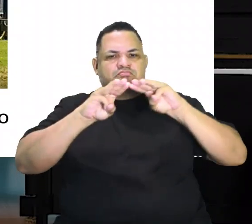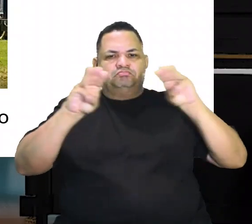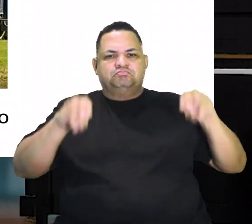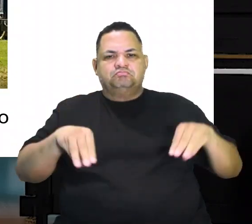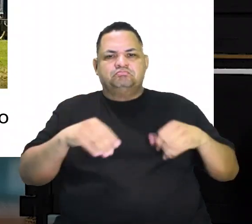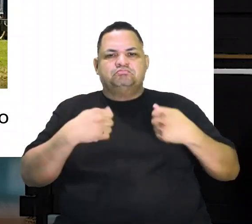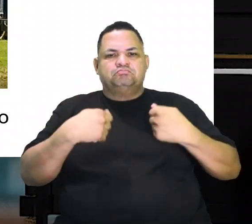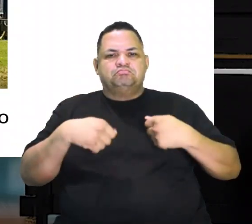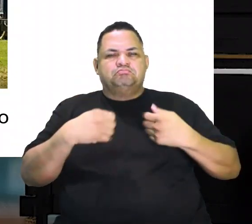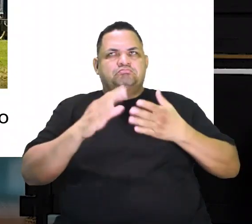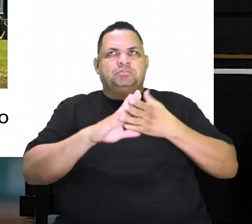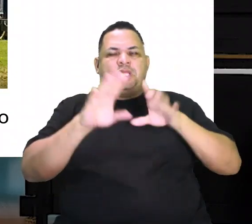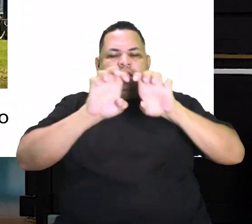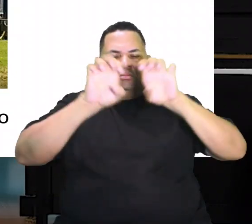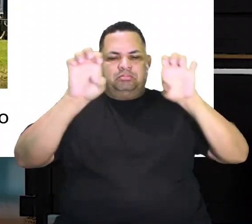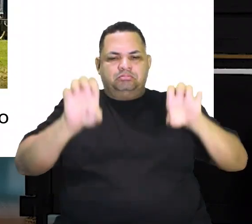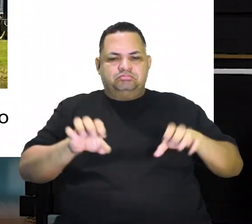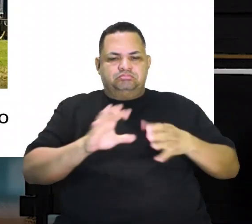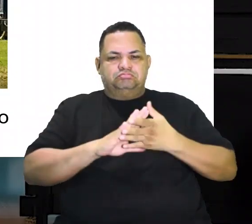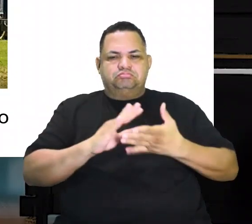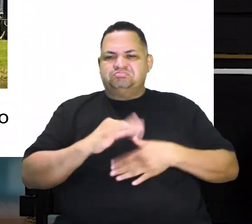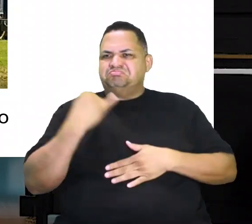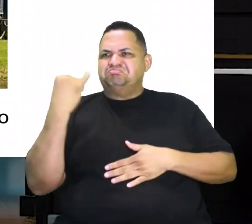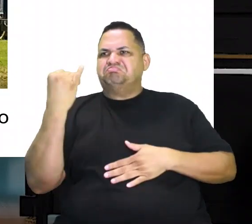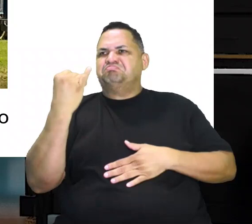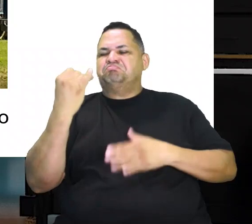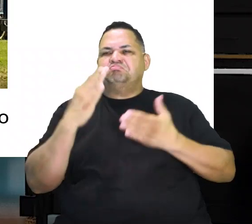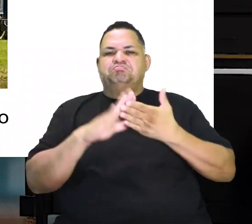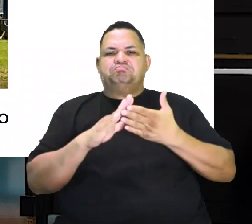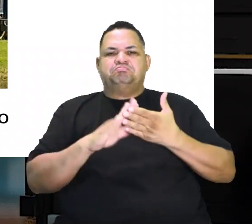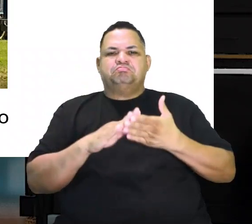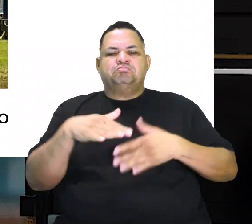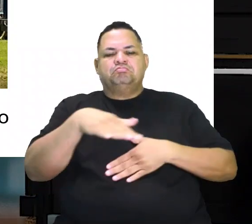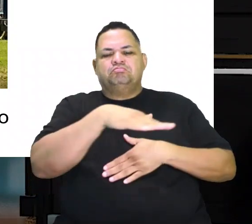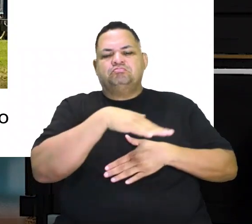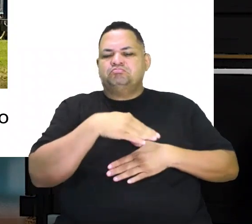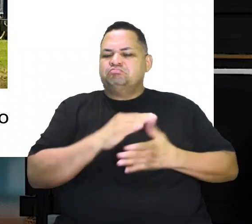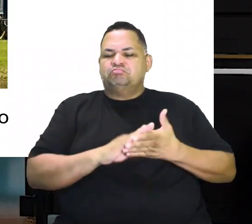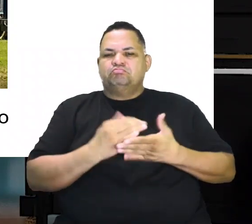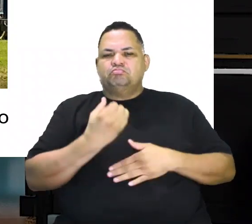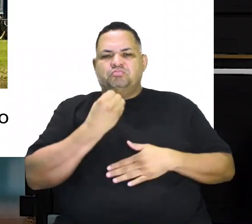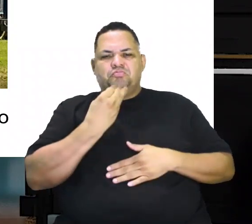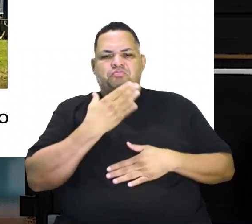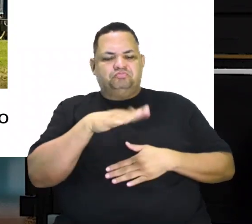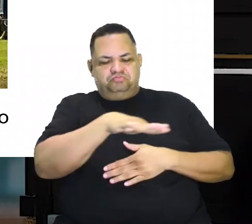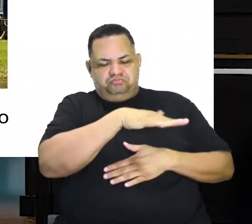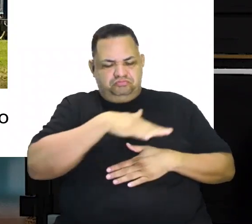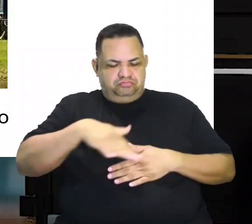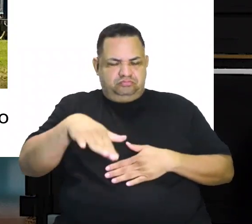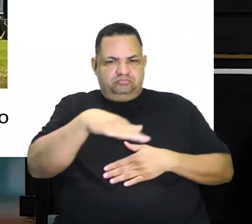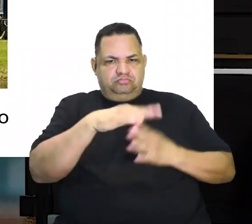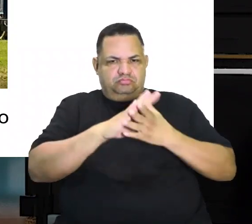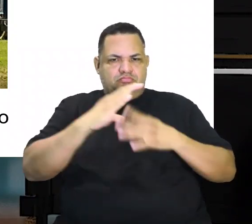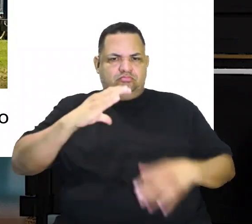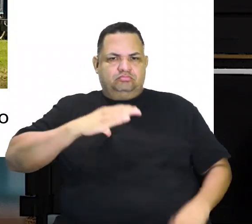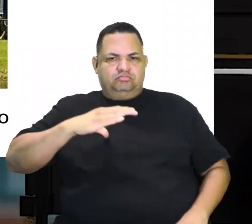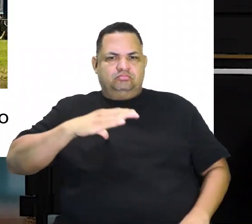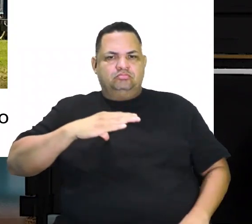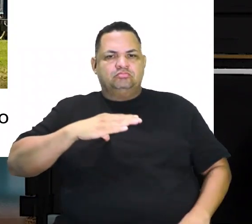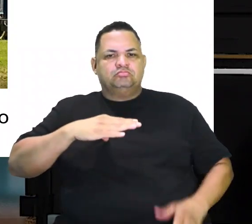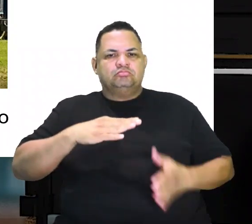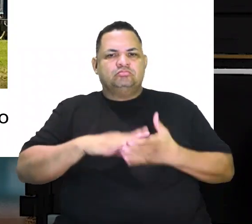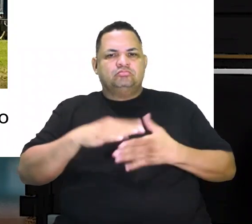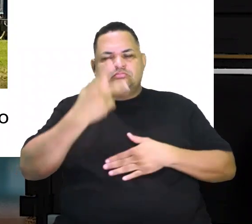estrutura física, né, sofisticada, basta um espaço em que a cidade, né, as pessoas